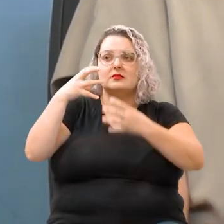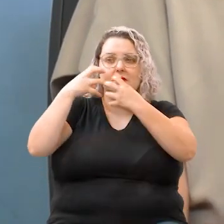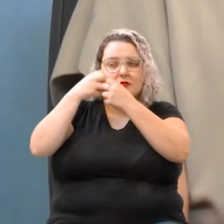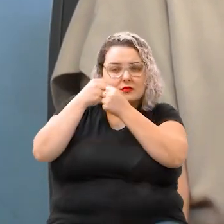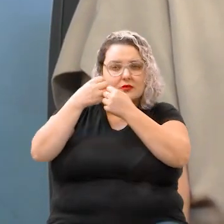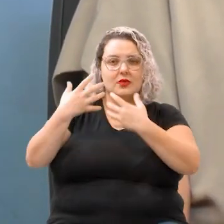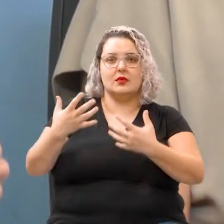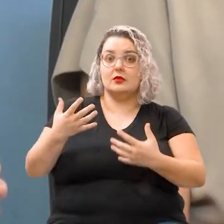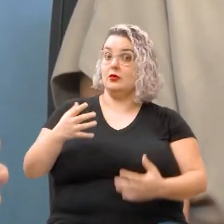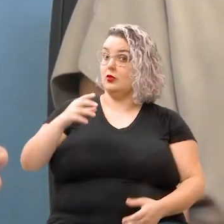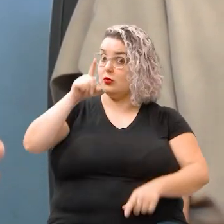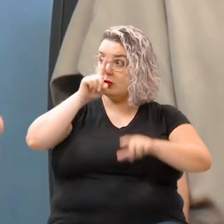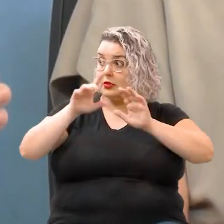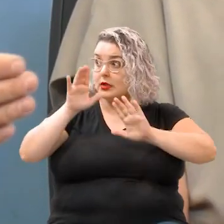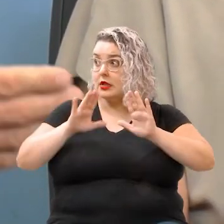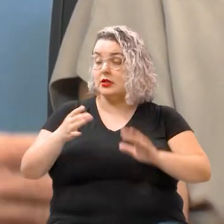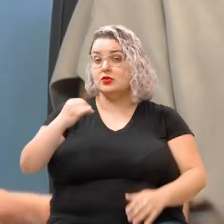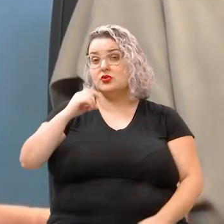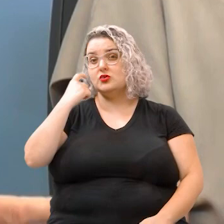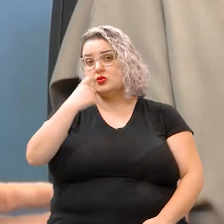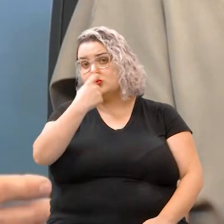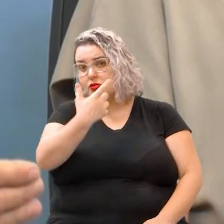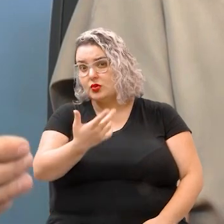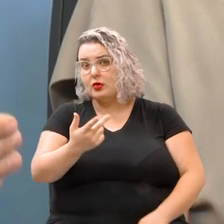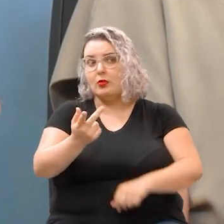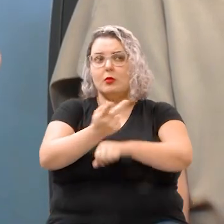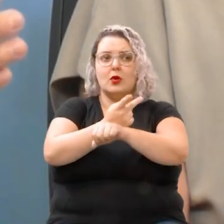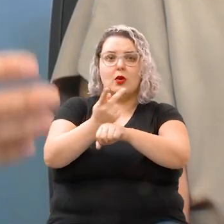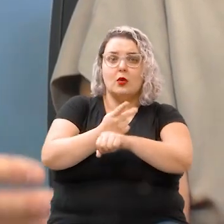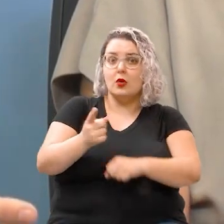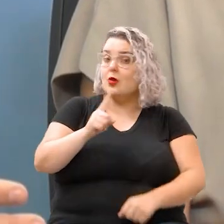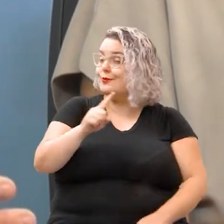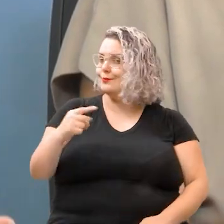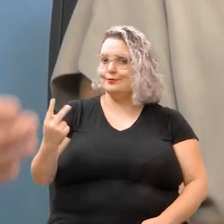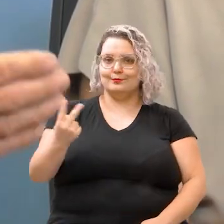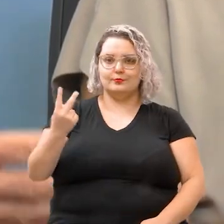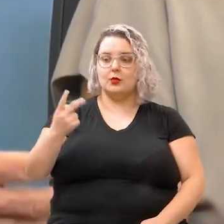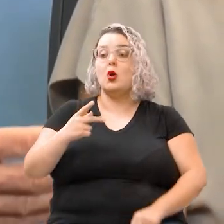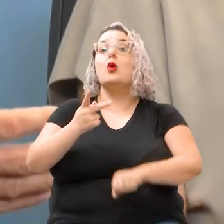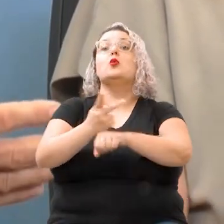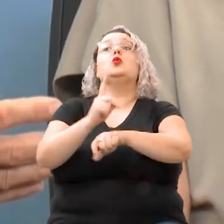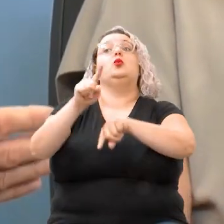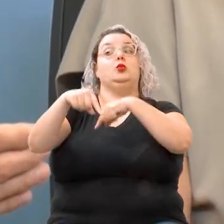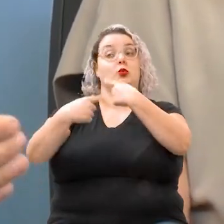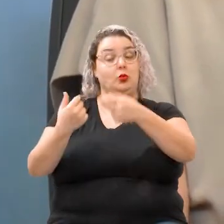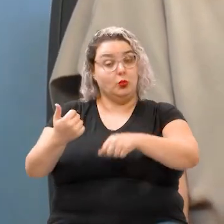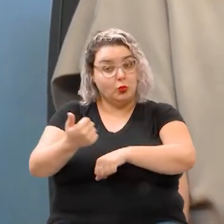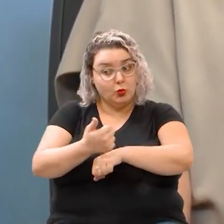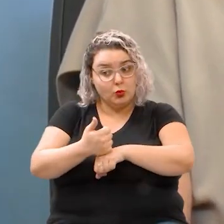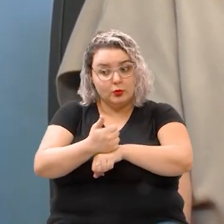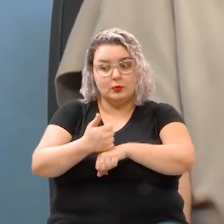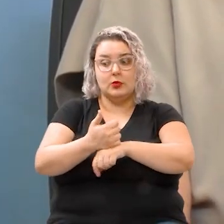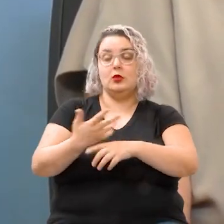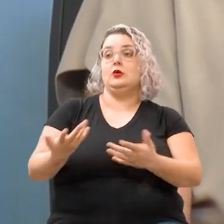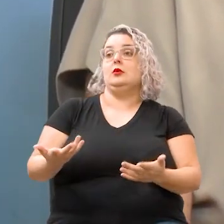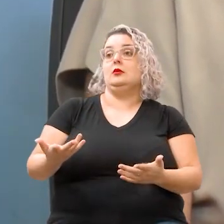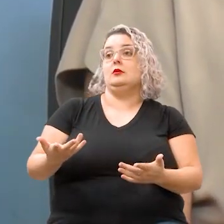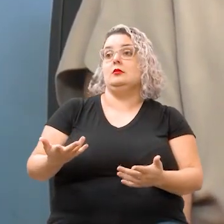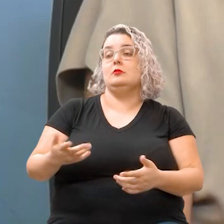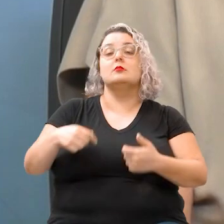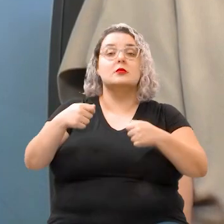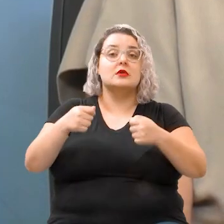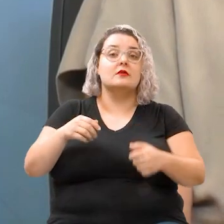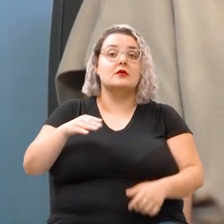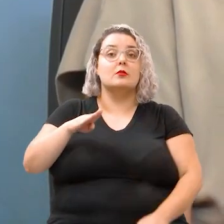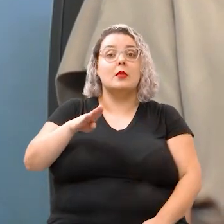enfim, se o dentista, eventualmente, que você procurou, não valorizou, procure outro, né, às vezes necessita de fazer